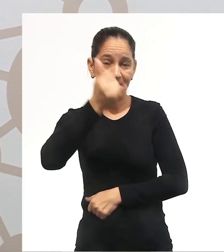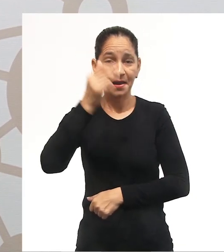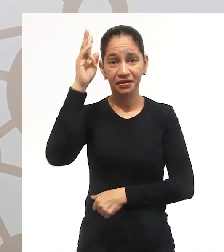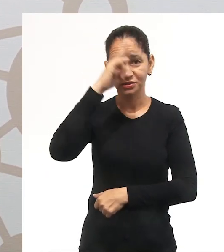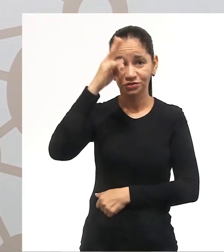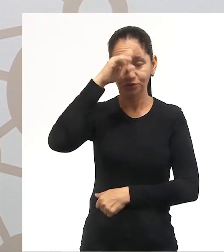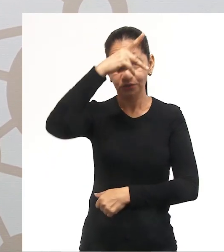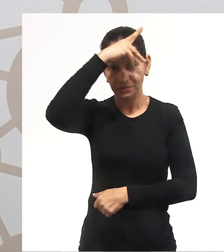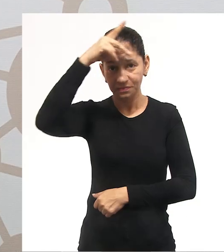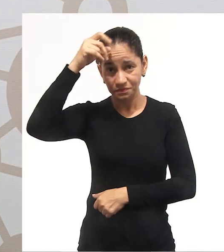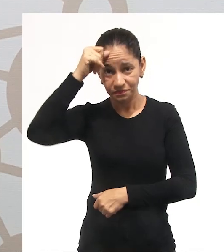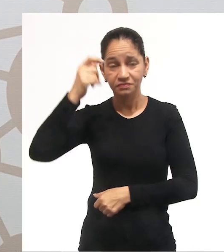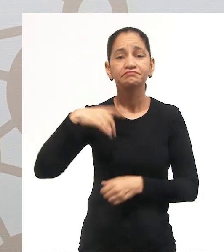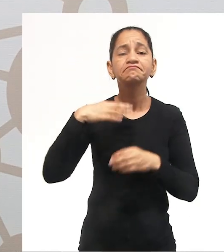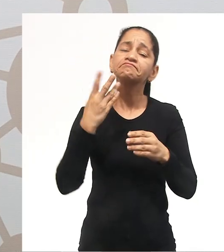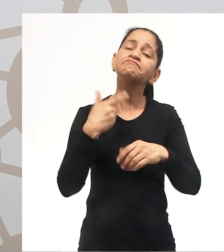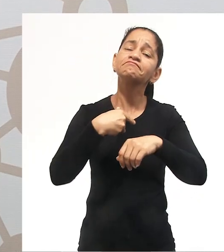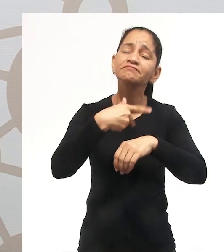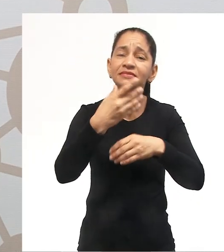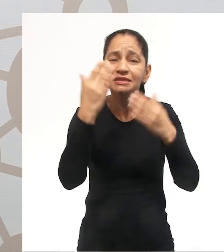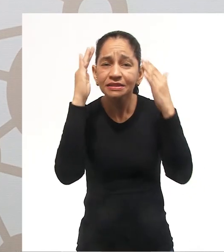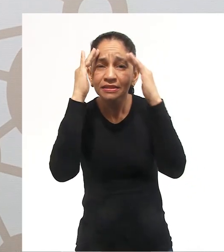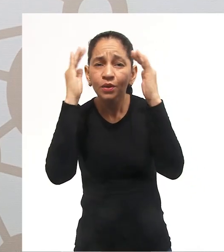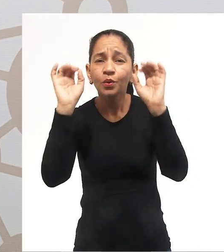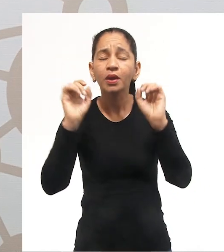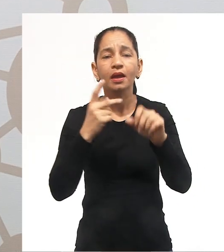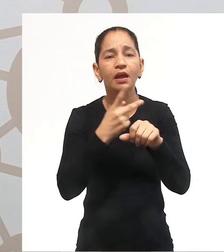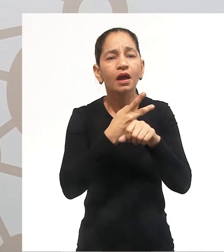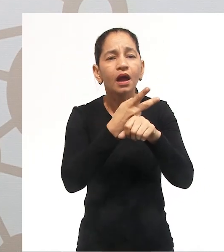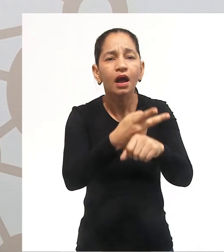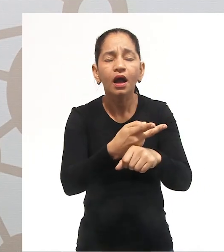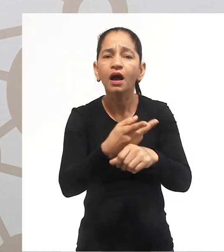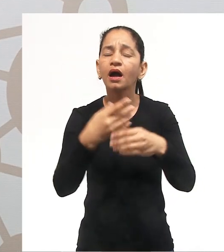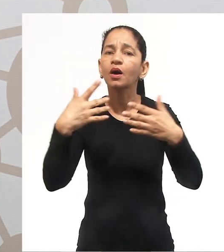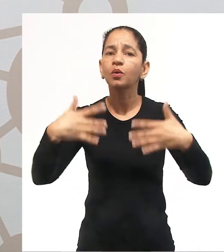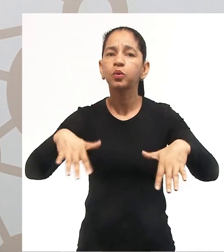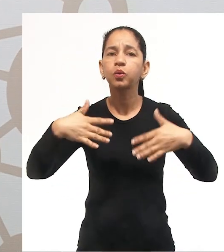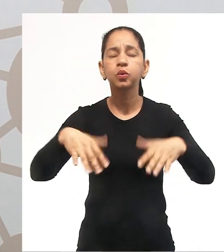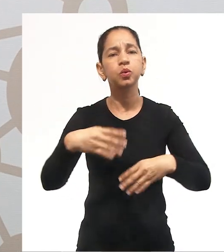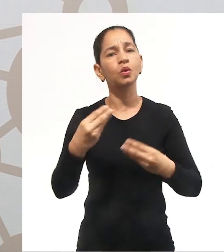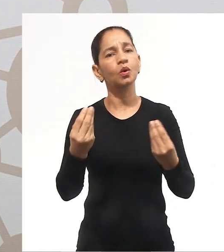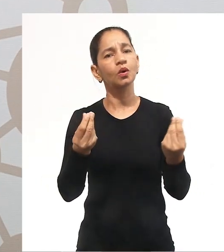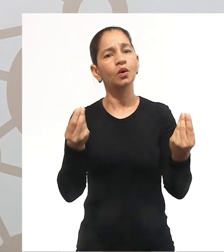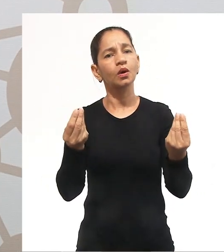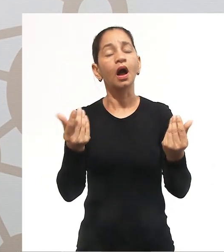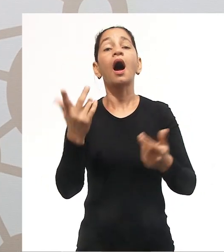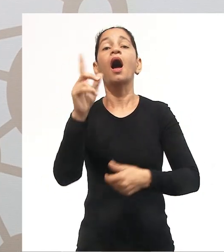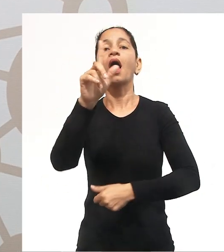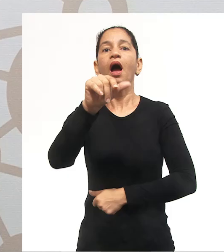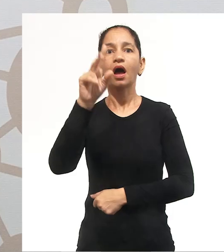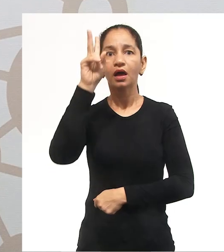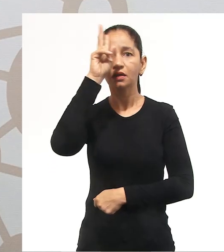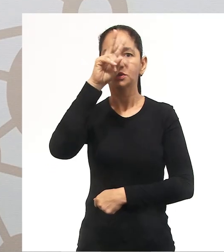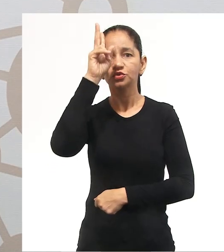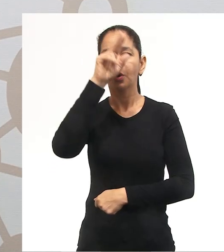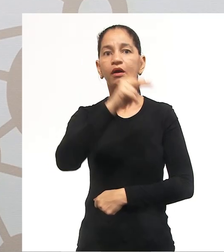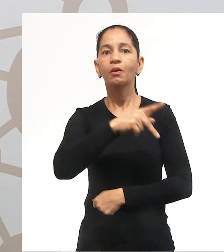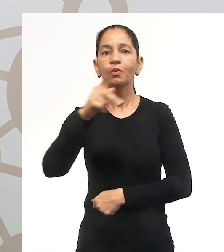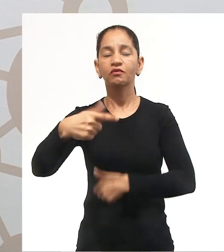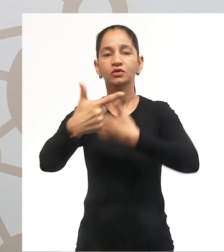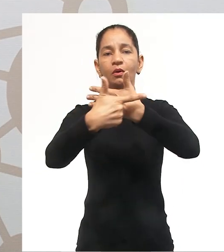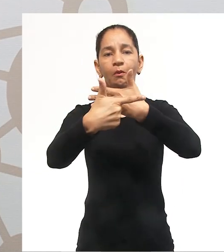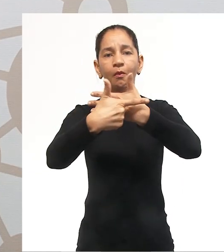escola municipal, e a partir dali nós entendemos que aquilo era pesquisar e